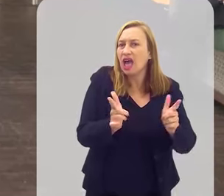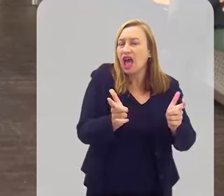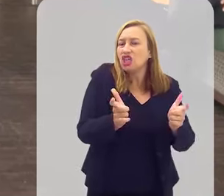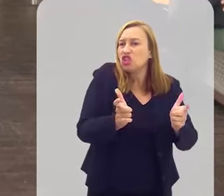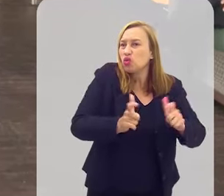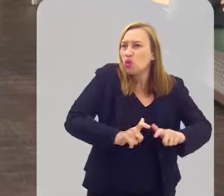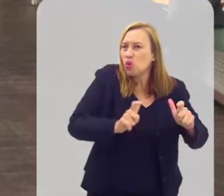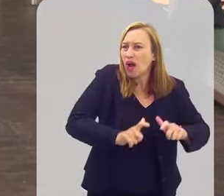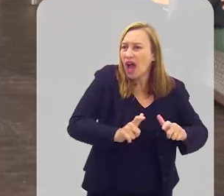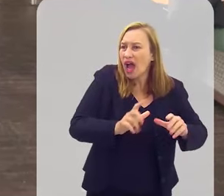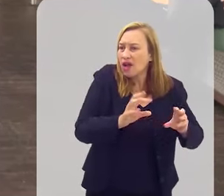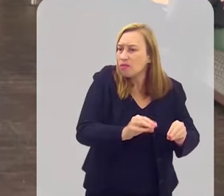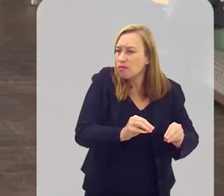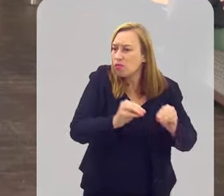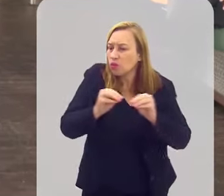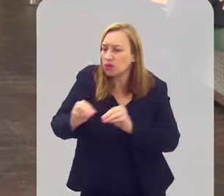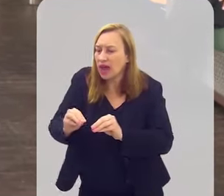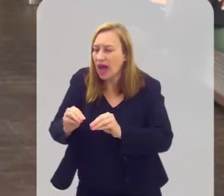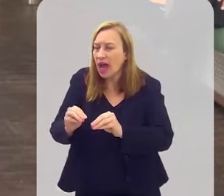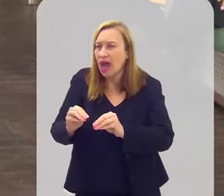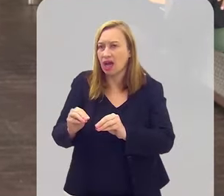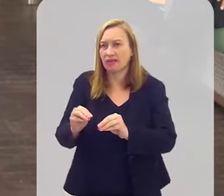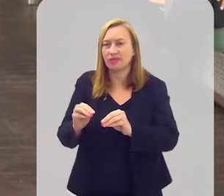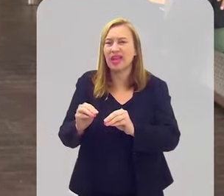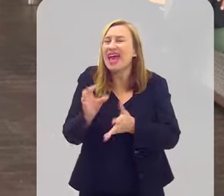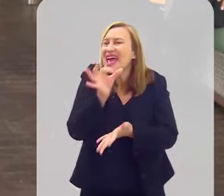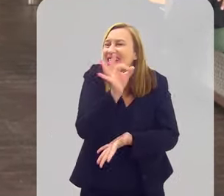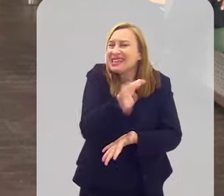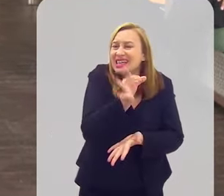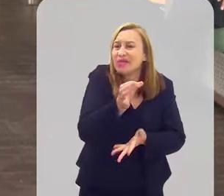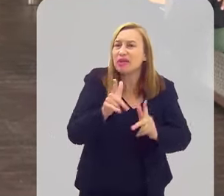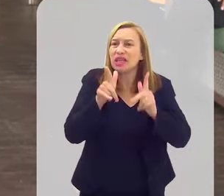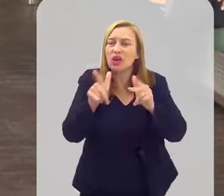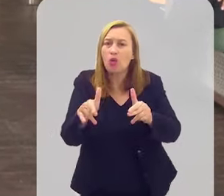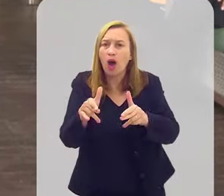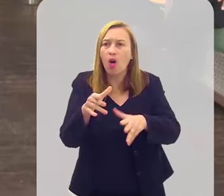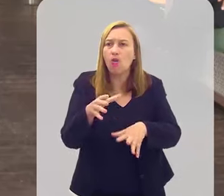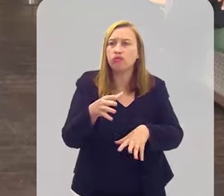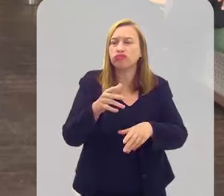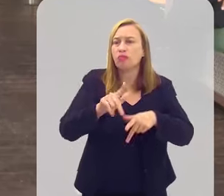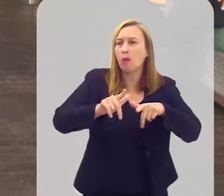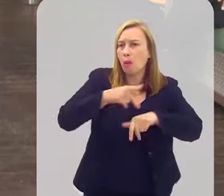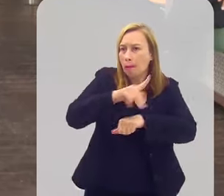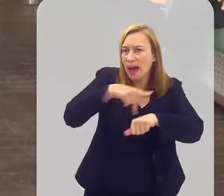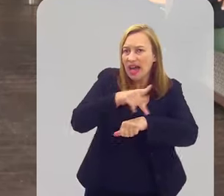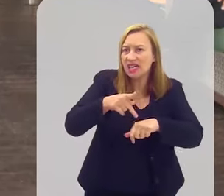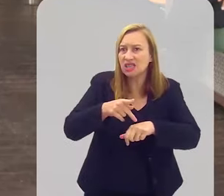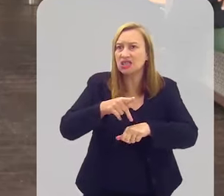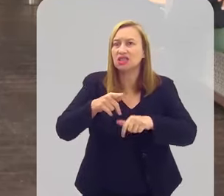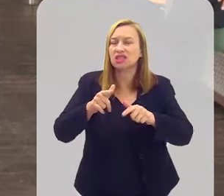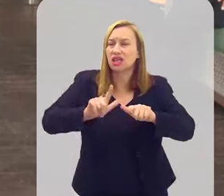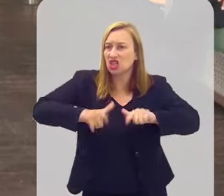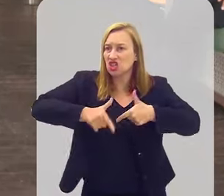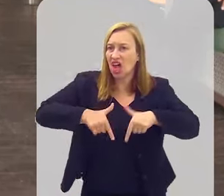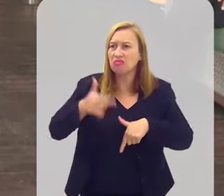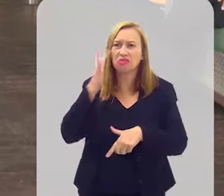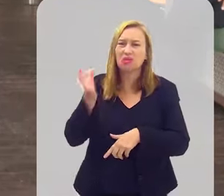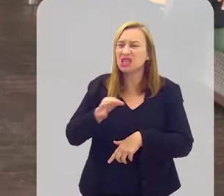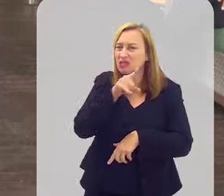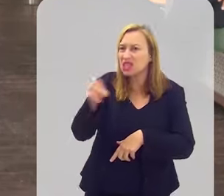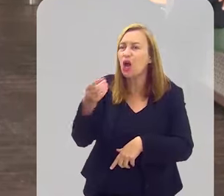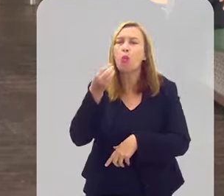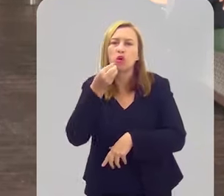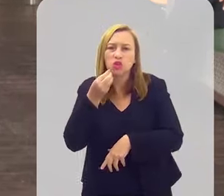para um lugar e mudo o meu destino exatamente como Israel eu não sei se você já teve oportunidade de ir